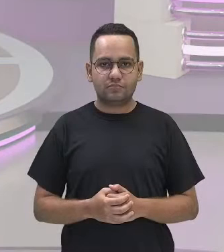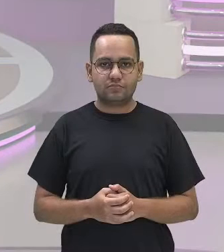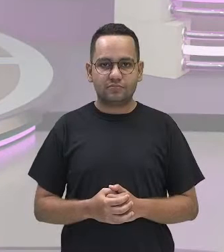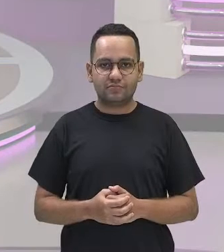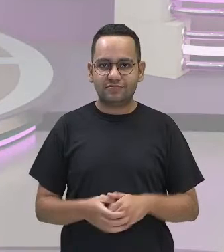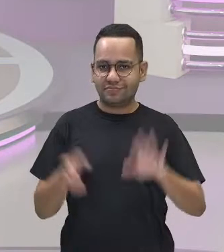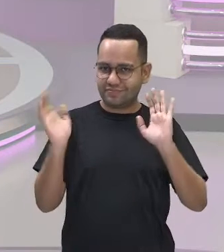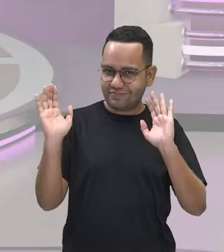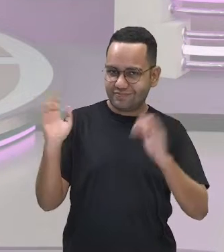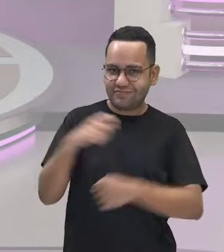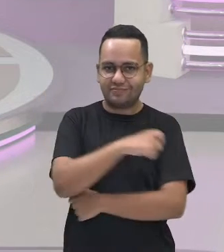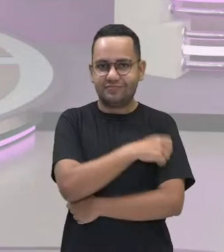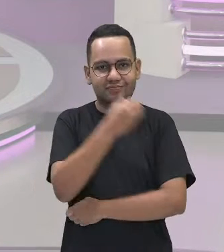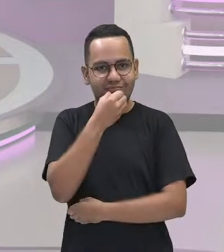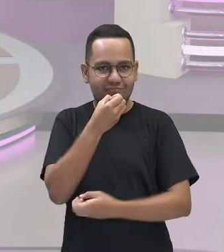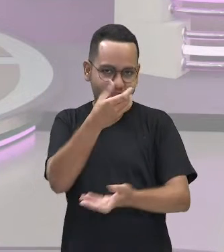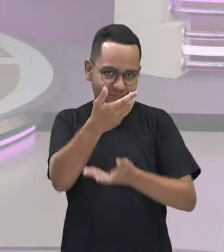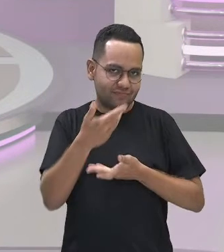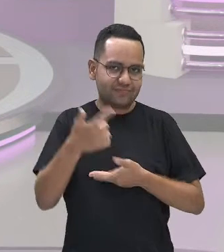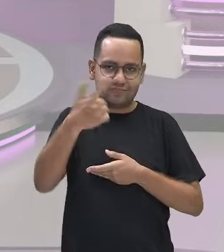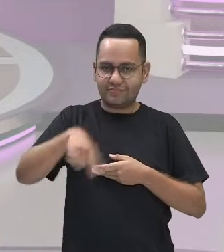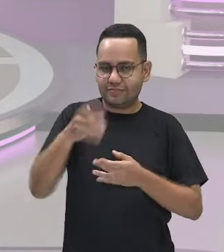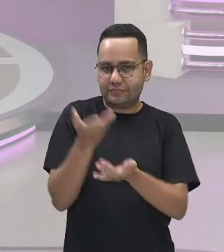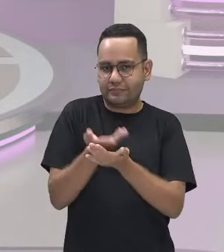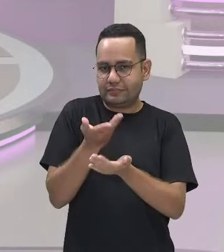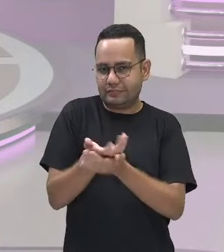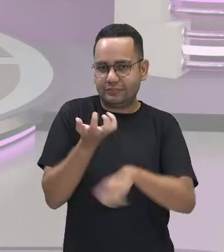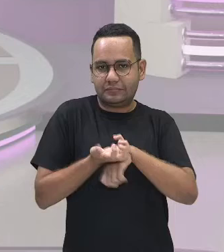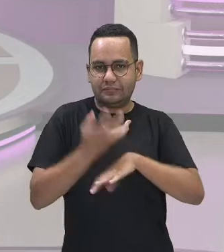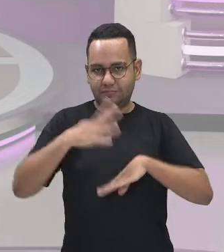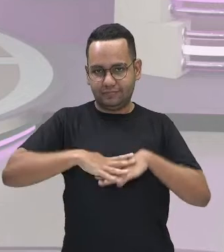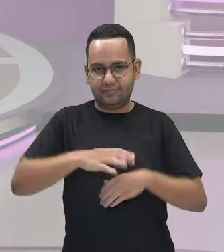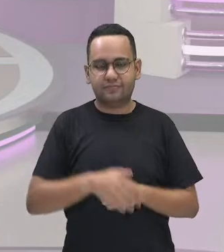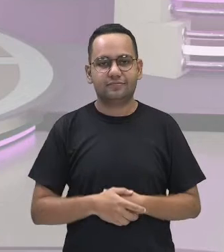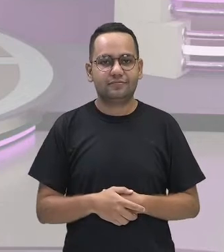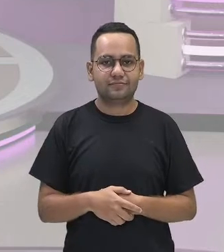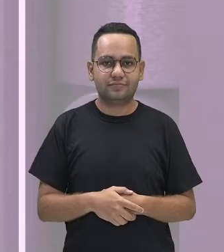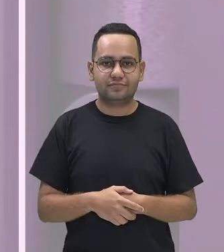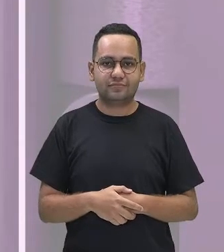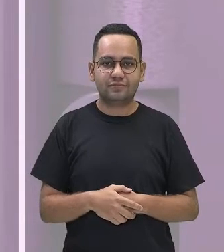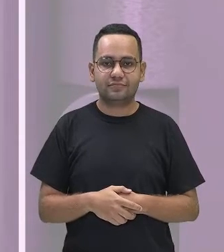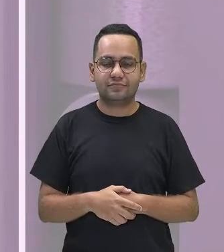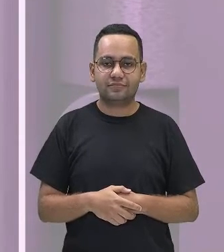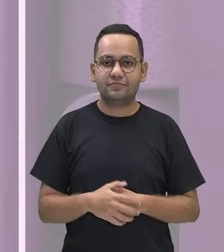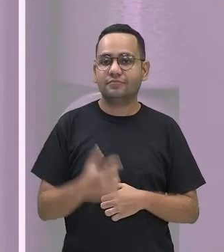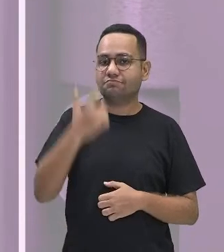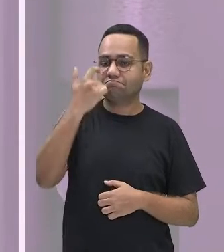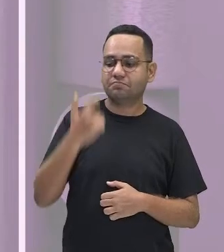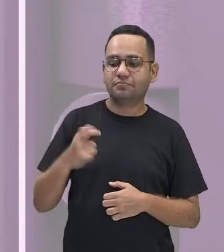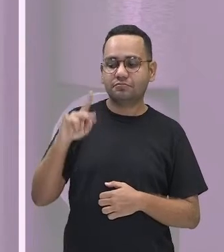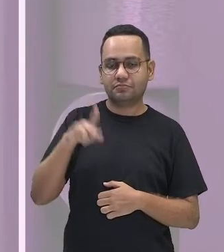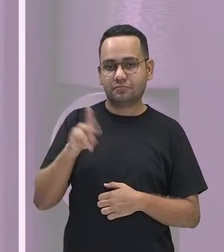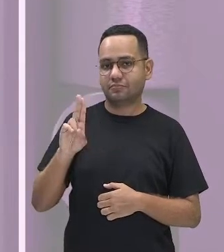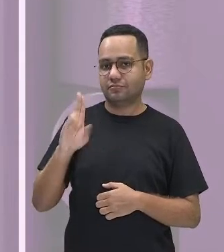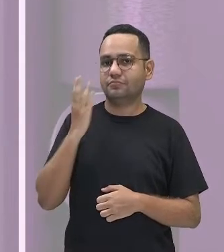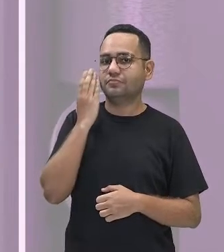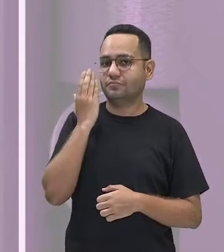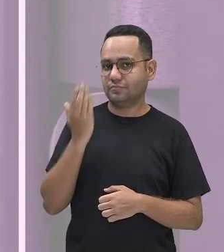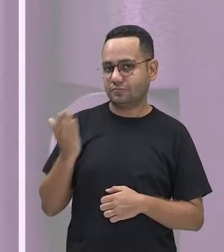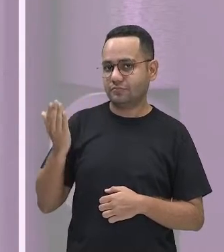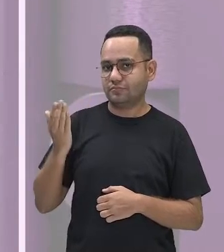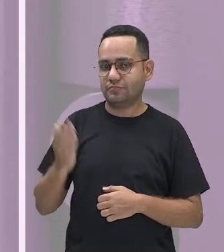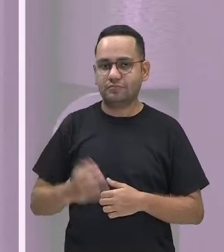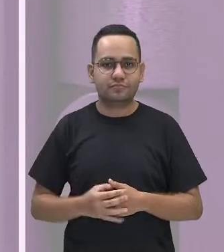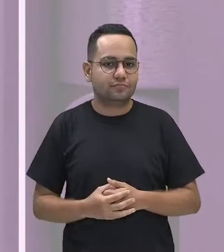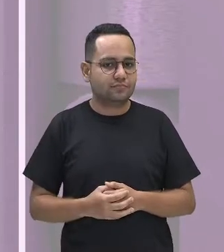Olá, sejam muito bem-vindos a mais uma aula do componente de matemática. Eu sou a professora Valcineide